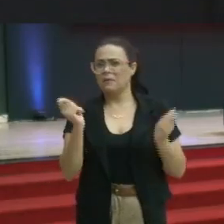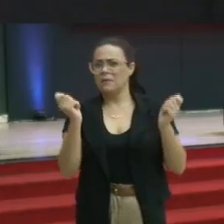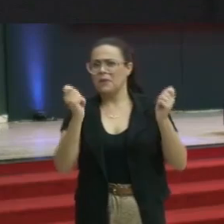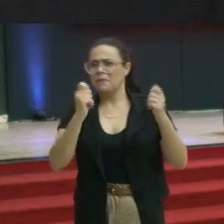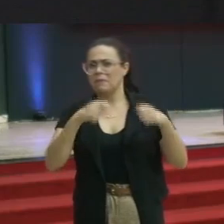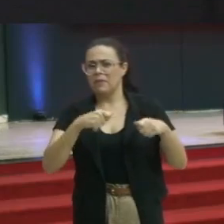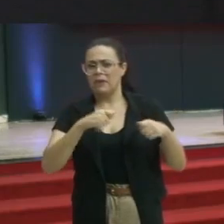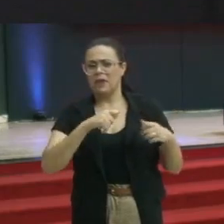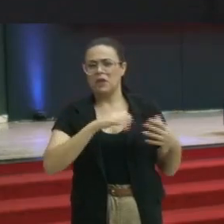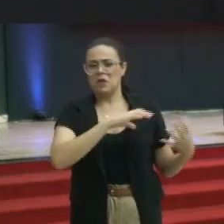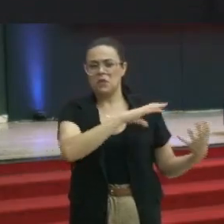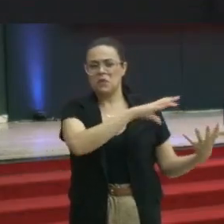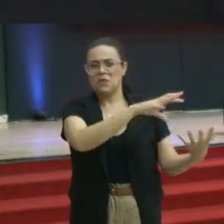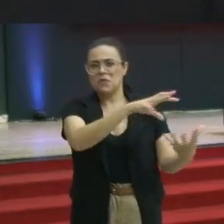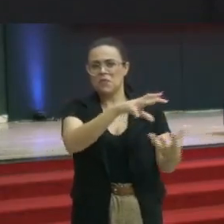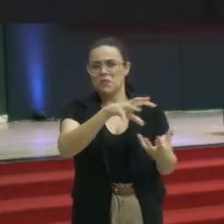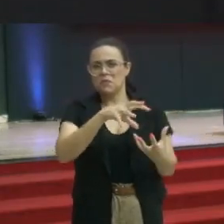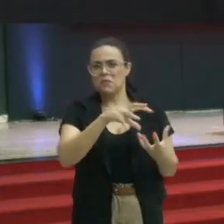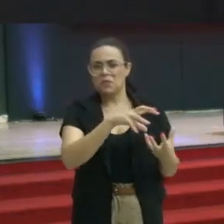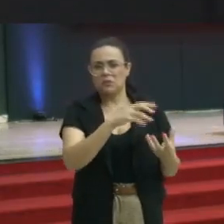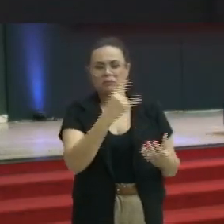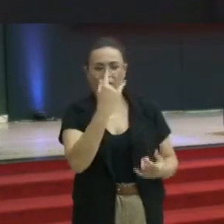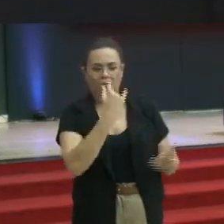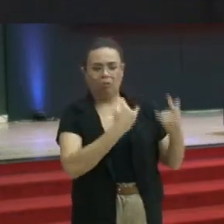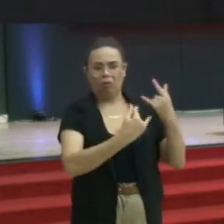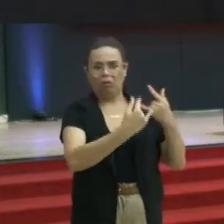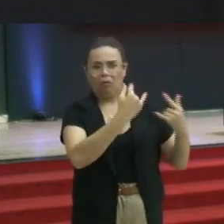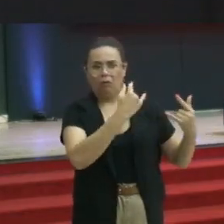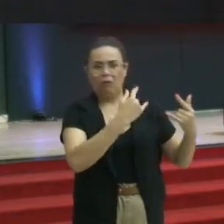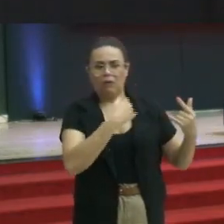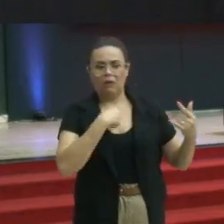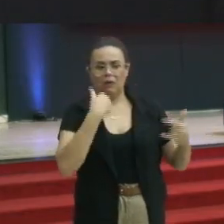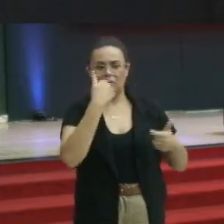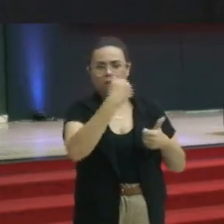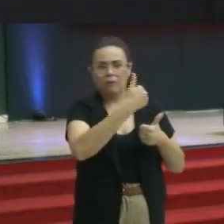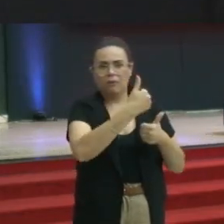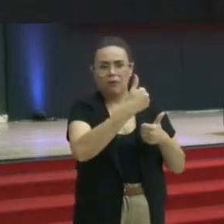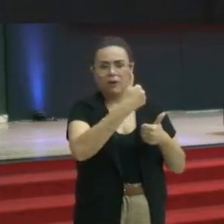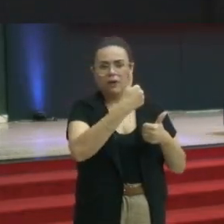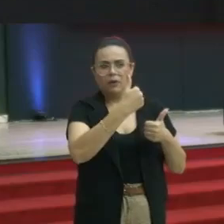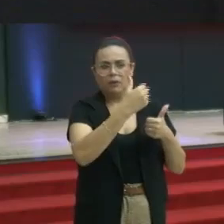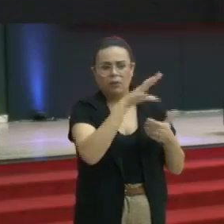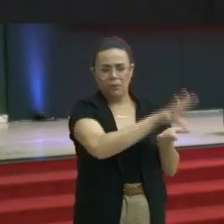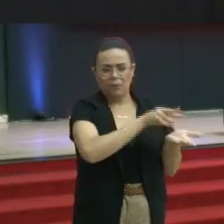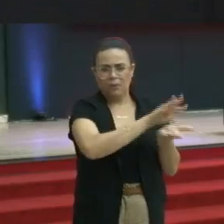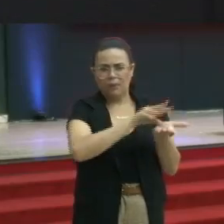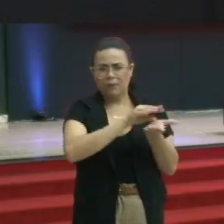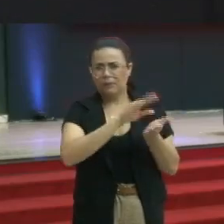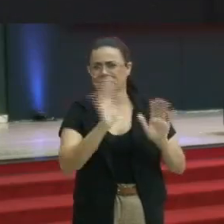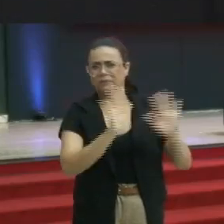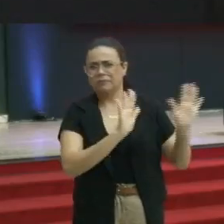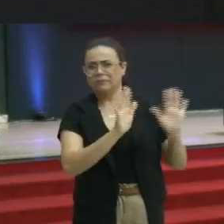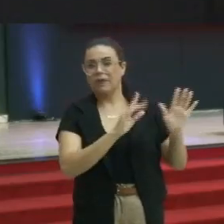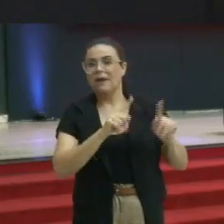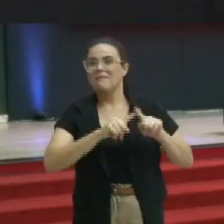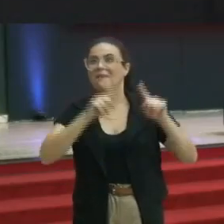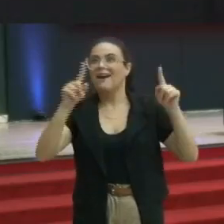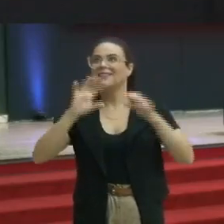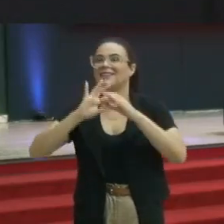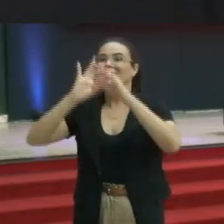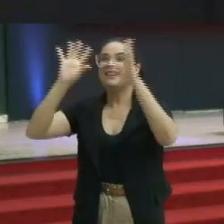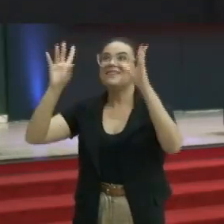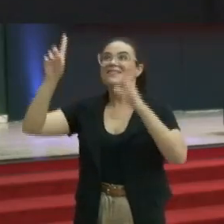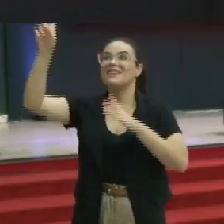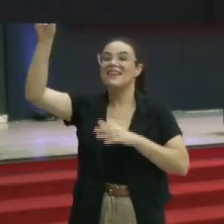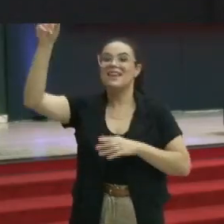se encaixar em seus moldes, mas deixe que Deus os recrie de maneira que o estado mental